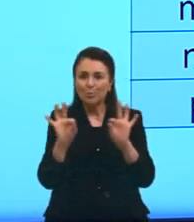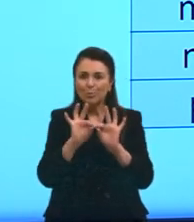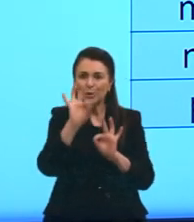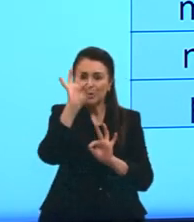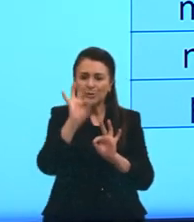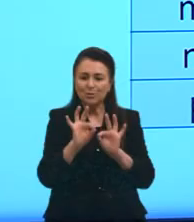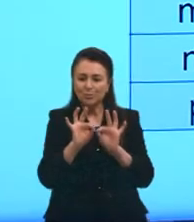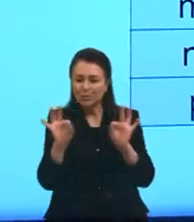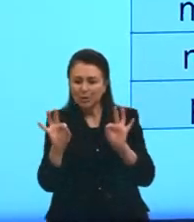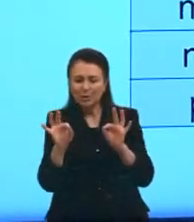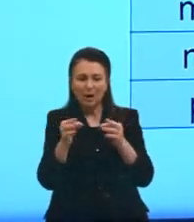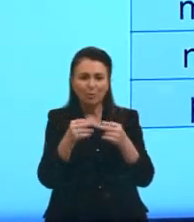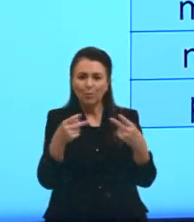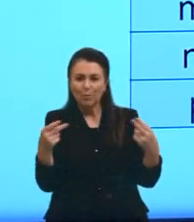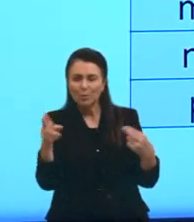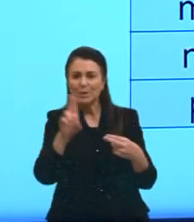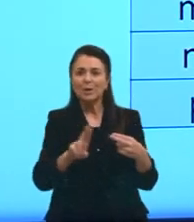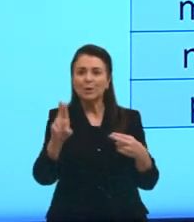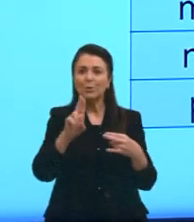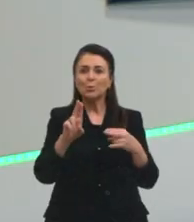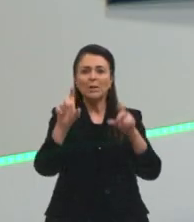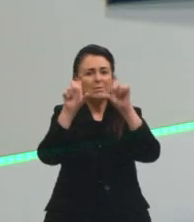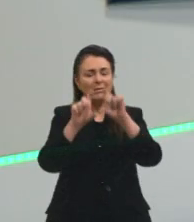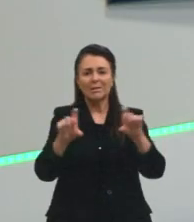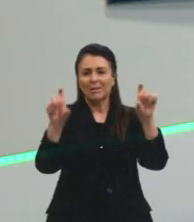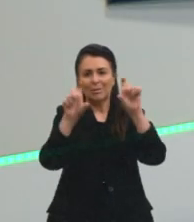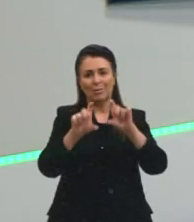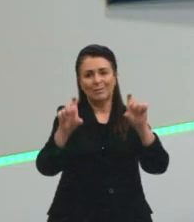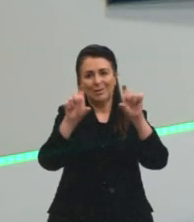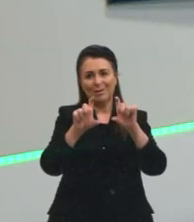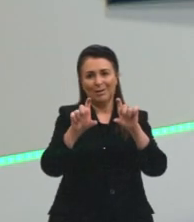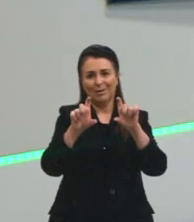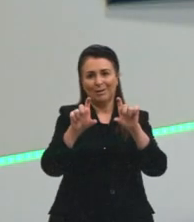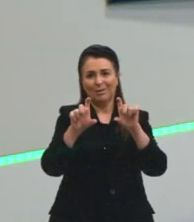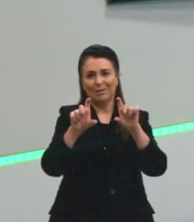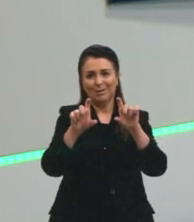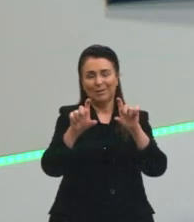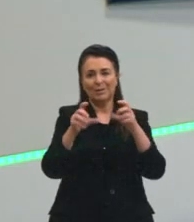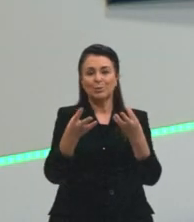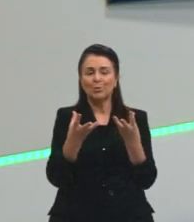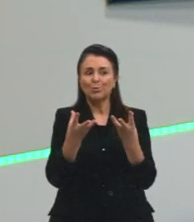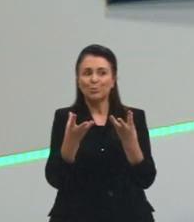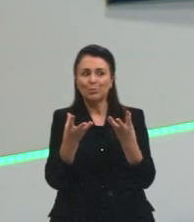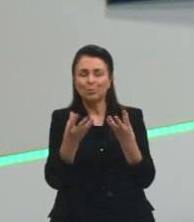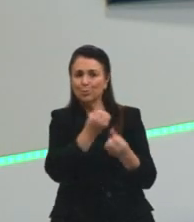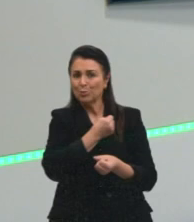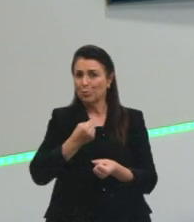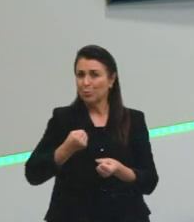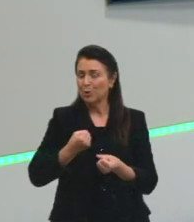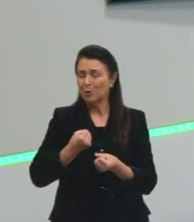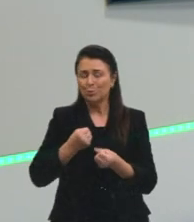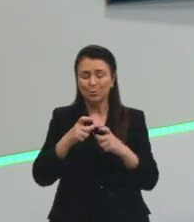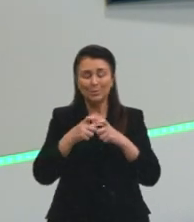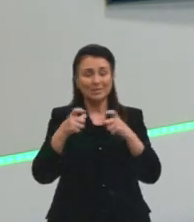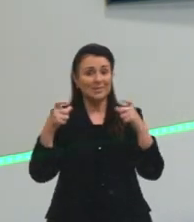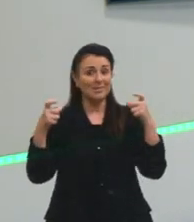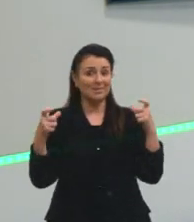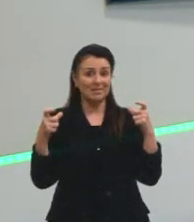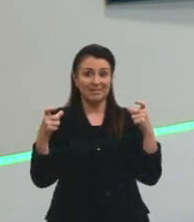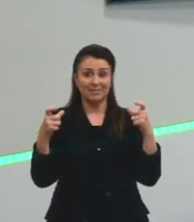bastante na informática né que são números muito grandes Tá certo